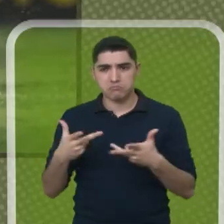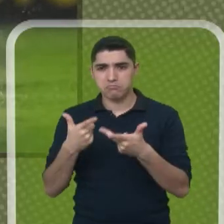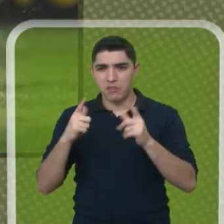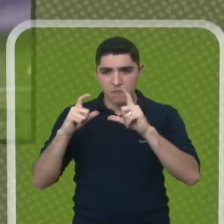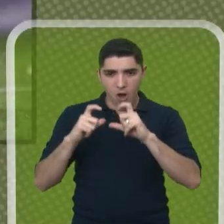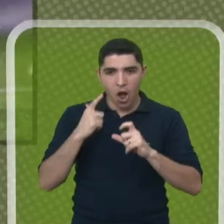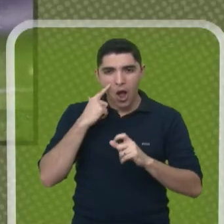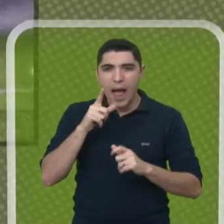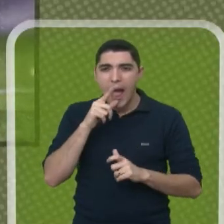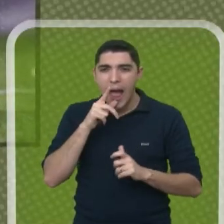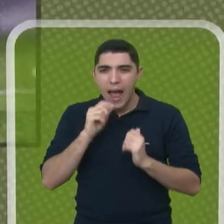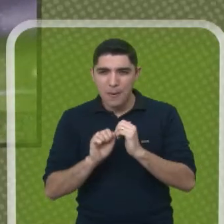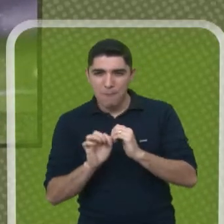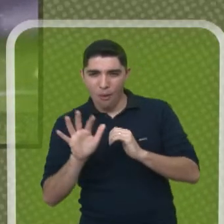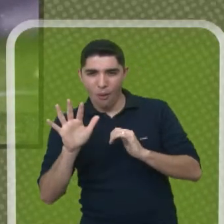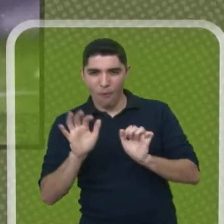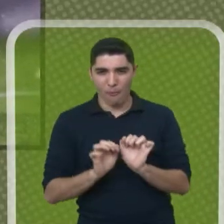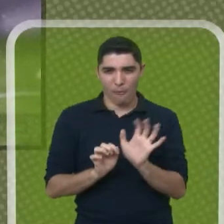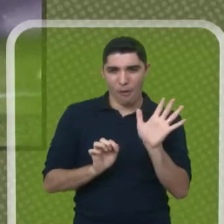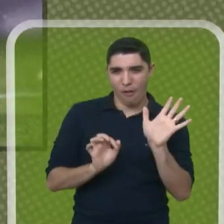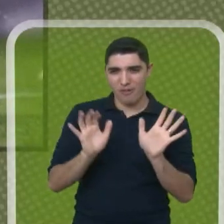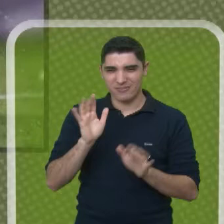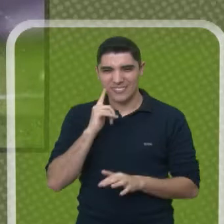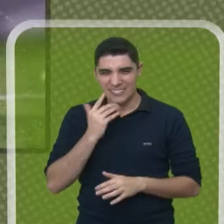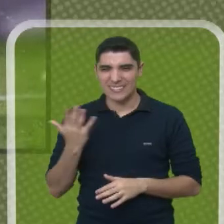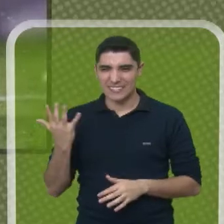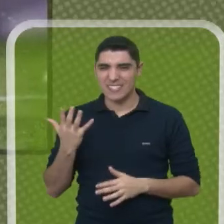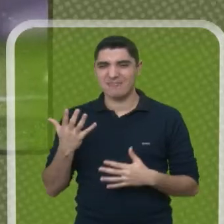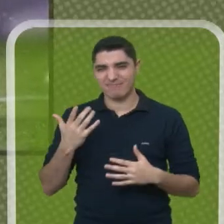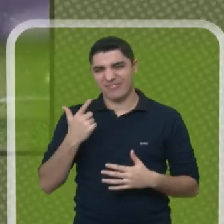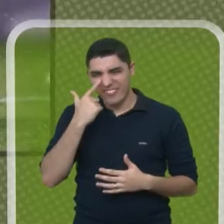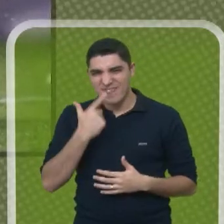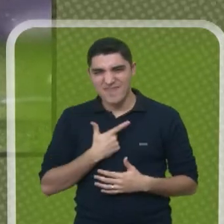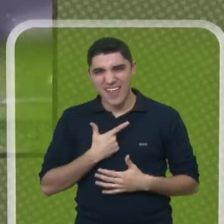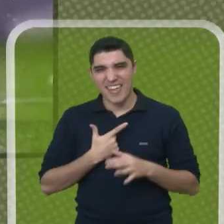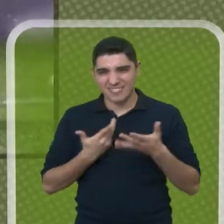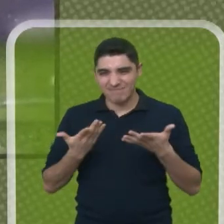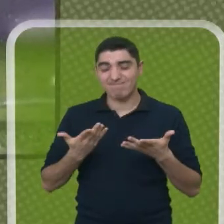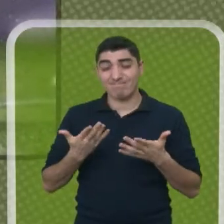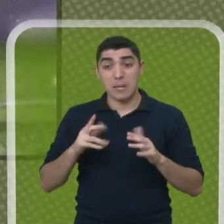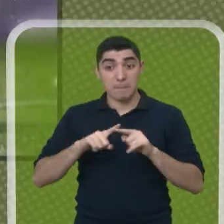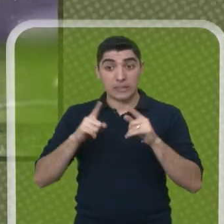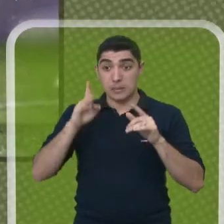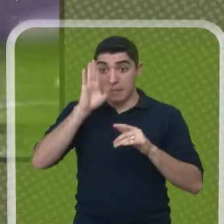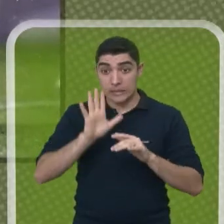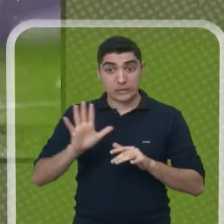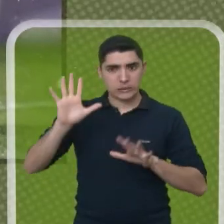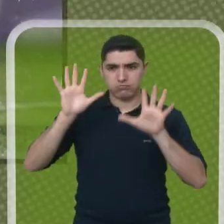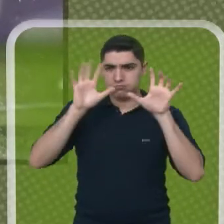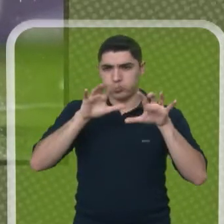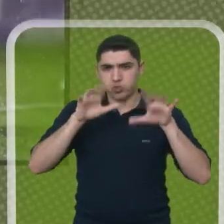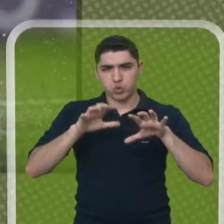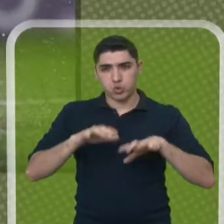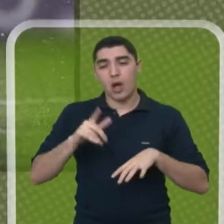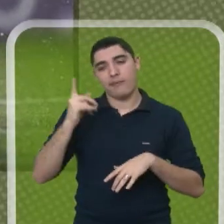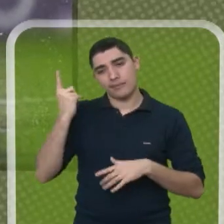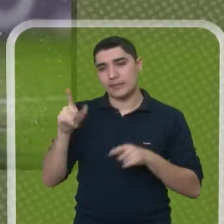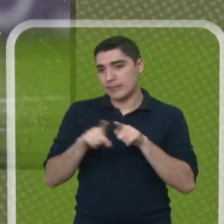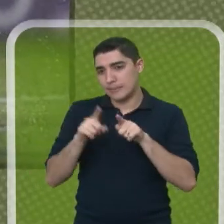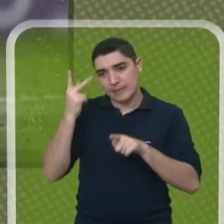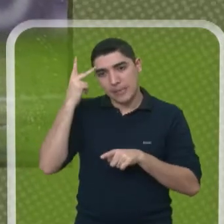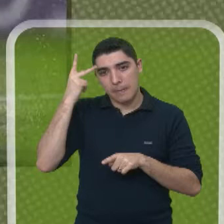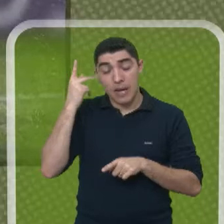a água subindo ali. O negócio foi feio mesmo. Lá ele choveu em todo lugar, o Brasil inteiro está chovendo e lá não foi diferente. Aí ontem